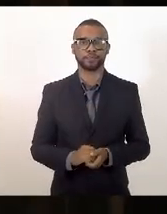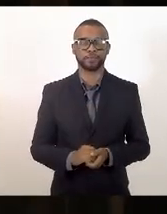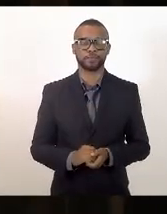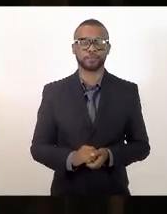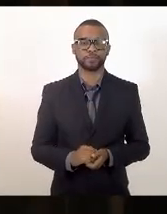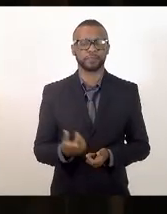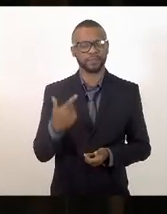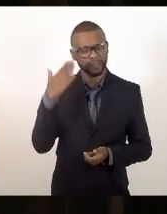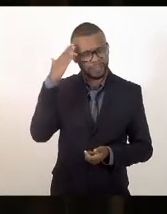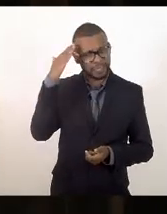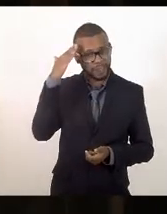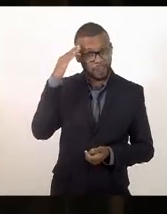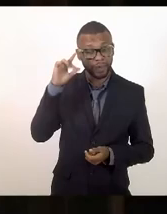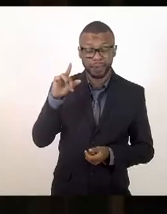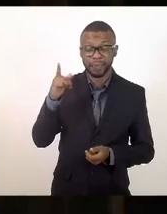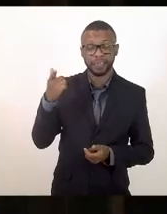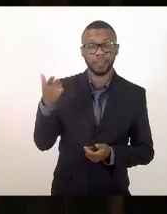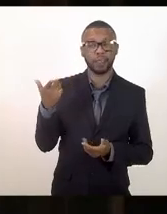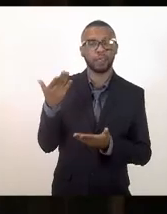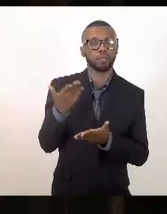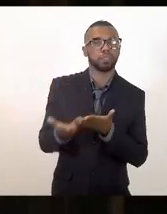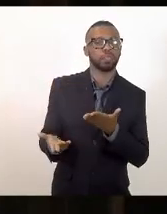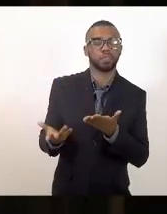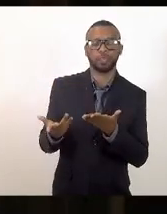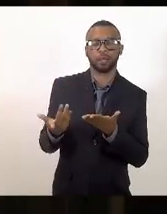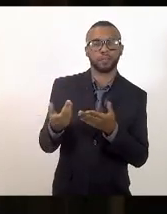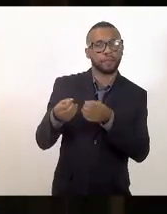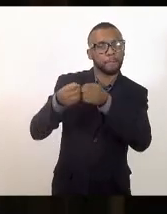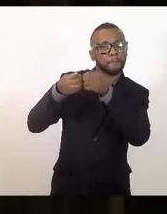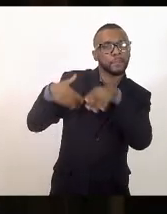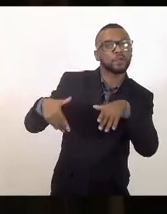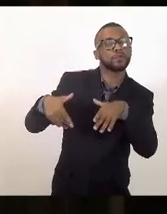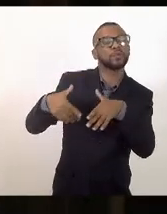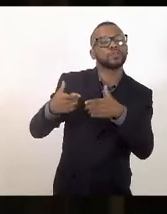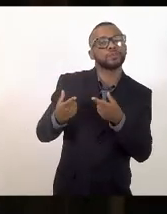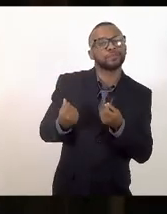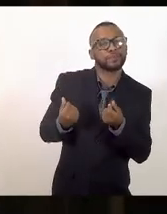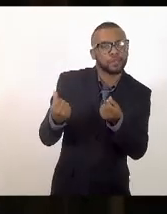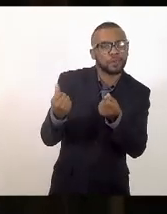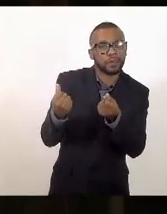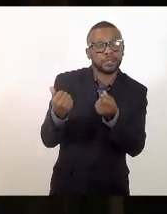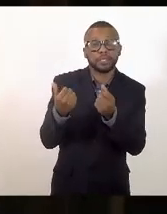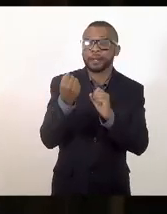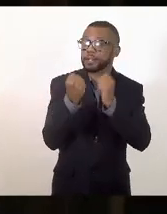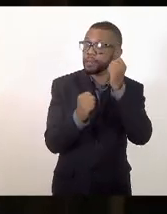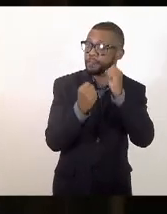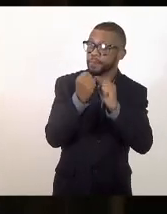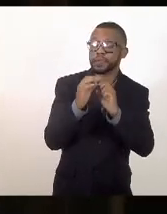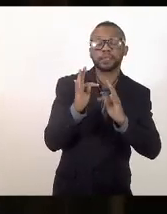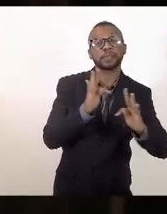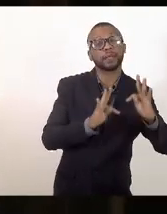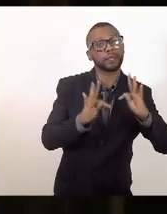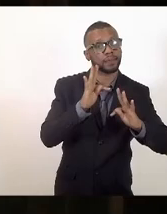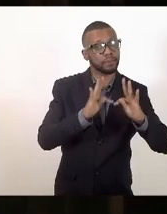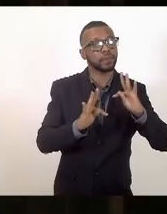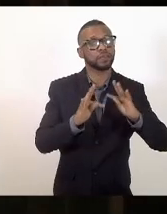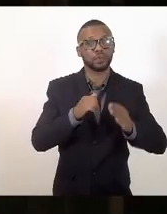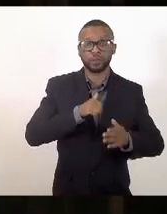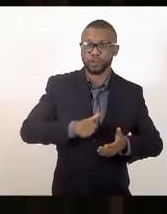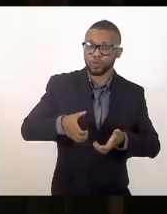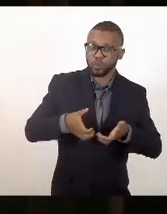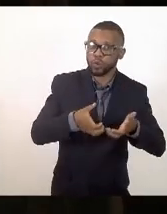perda financeira dessas empresas de tratamento de esgoto, de fornecimento de água, não